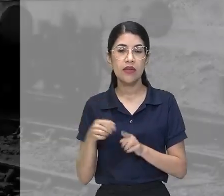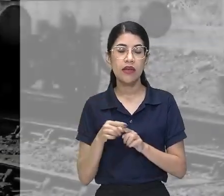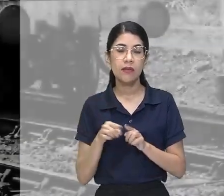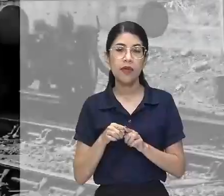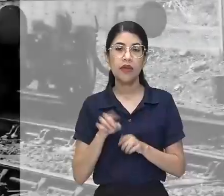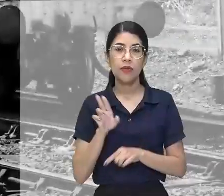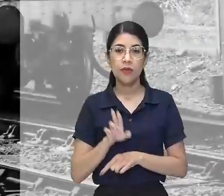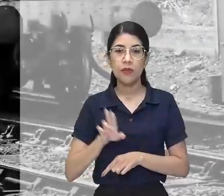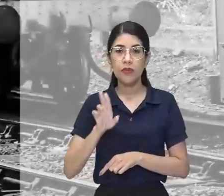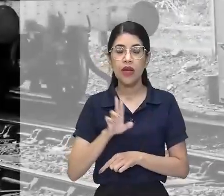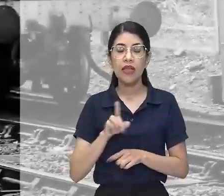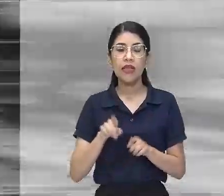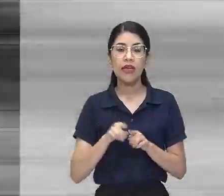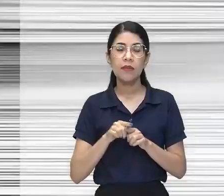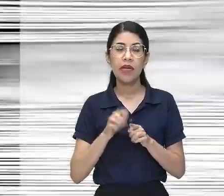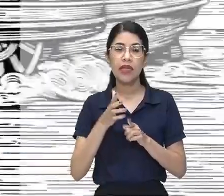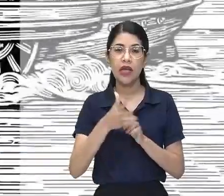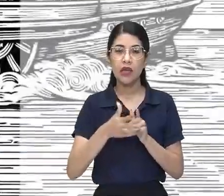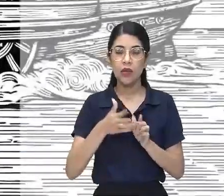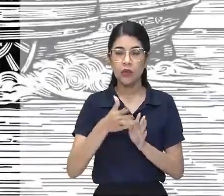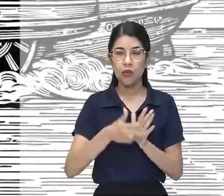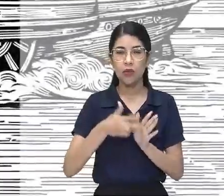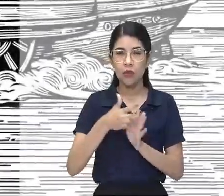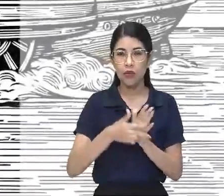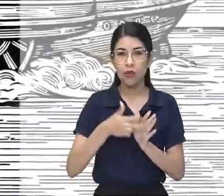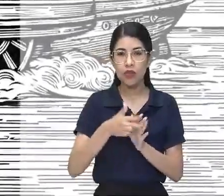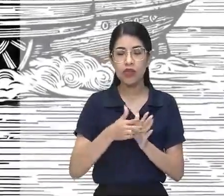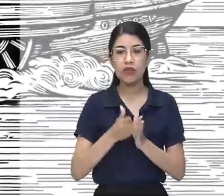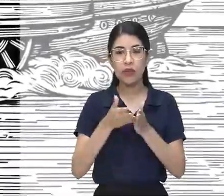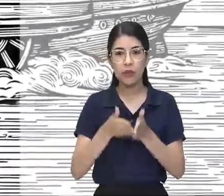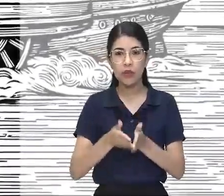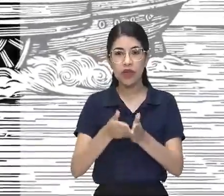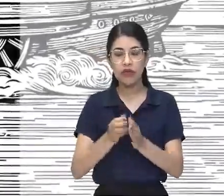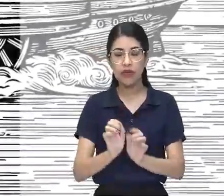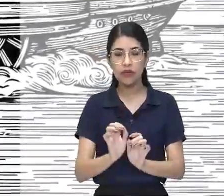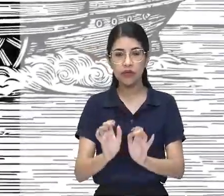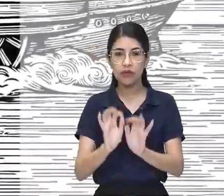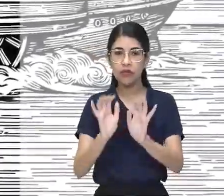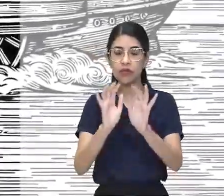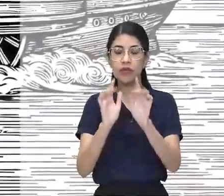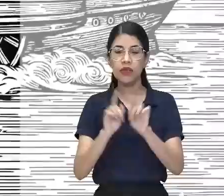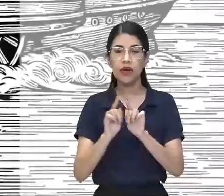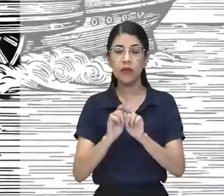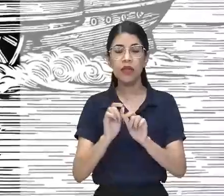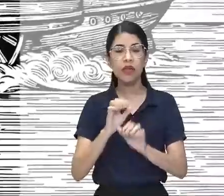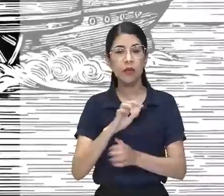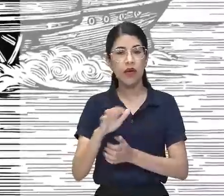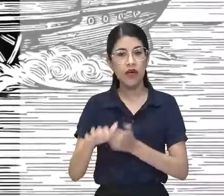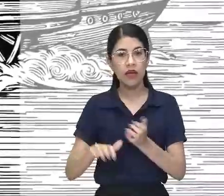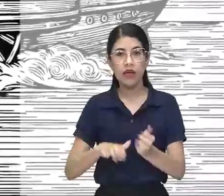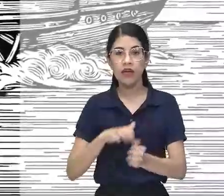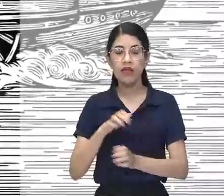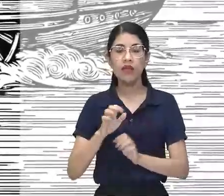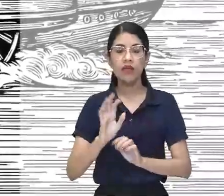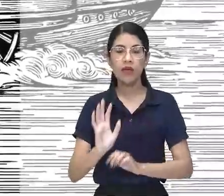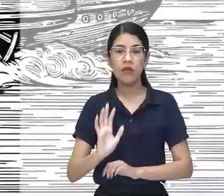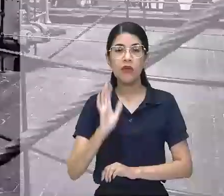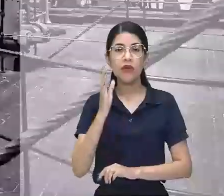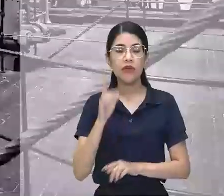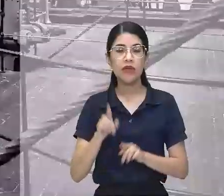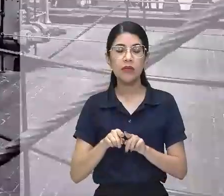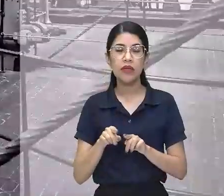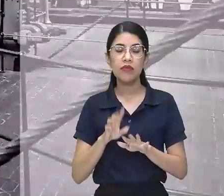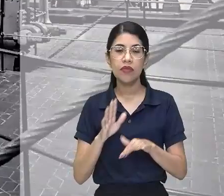também nas locomotivas a vapor, nos navios a vapor. Isso foi uma revolução também nos meios de